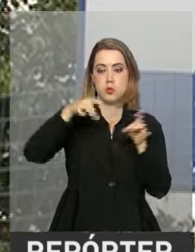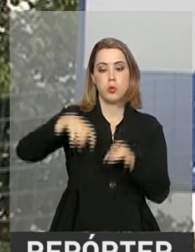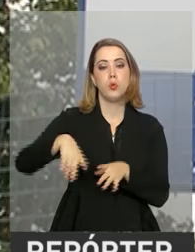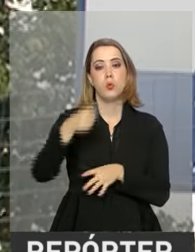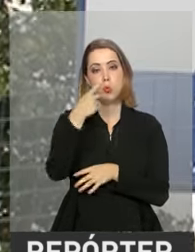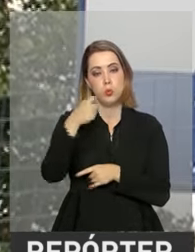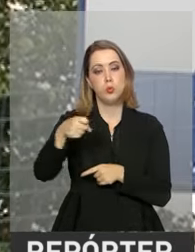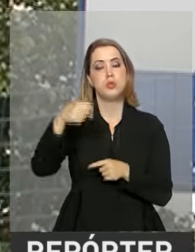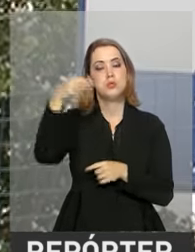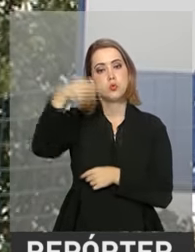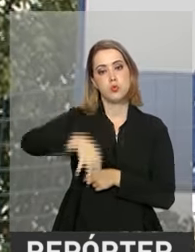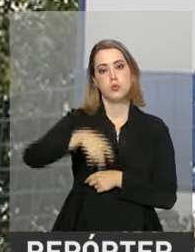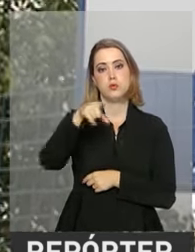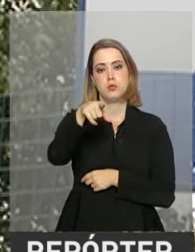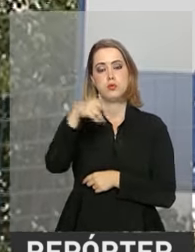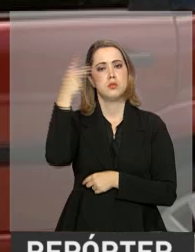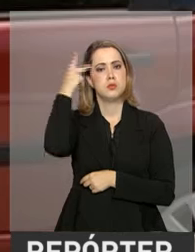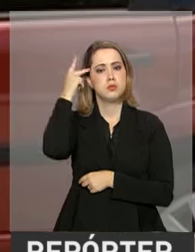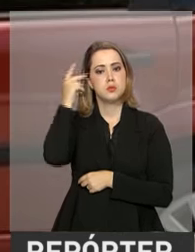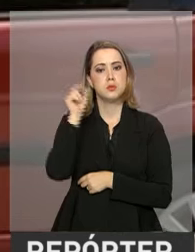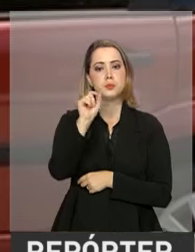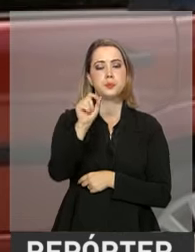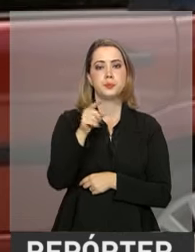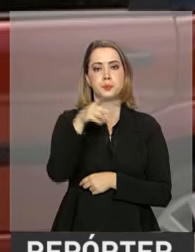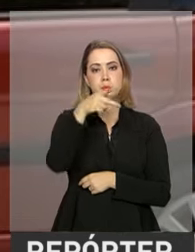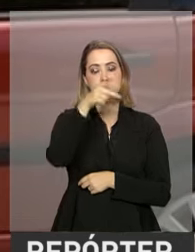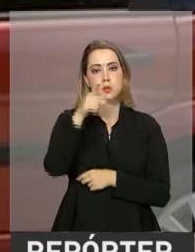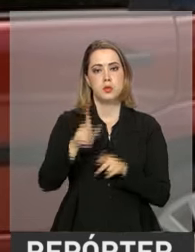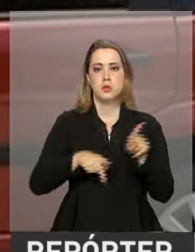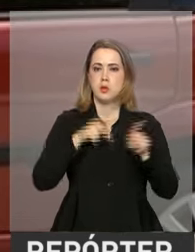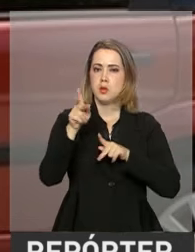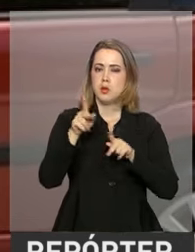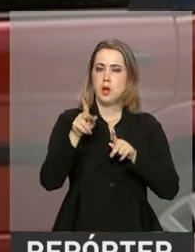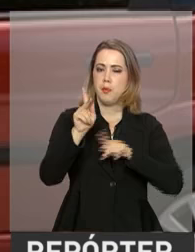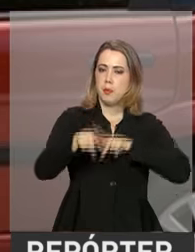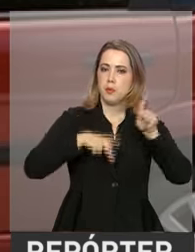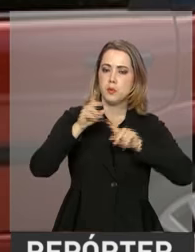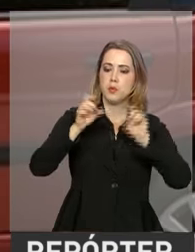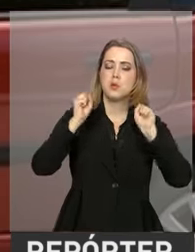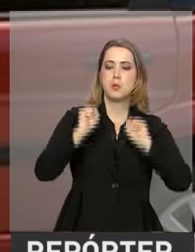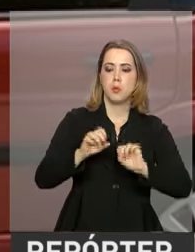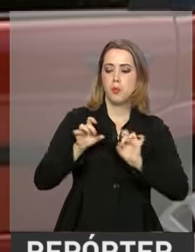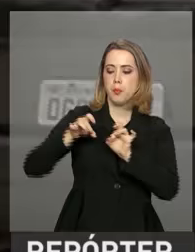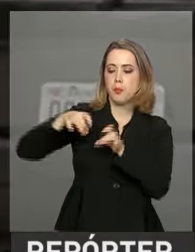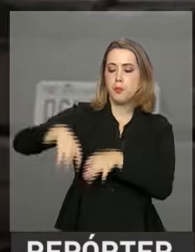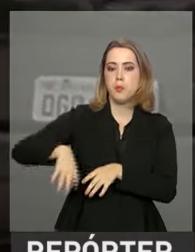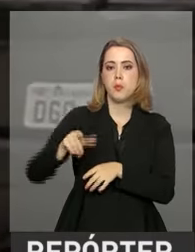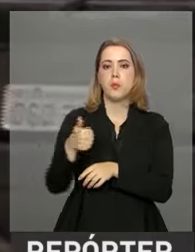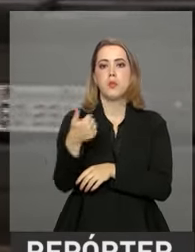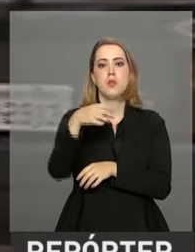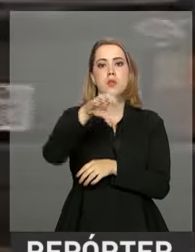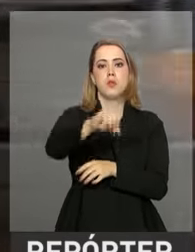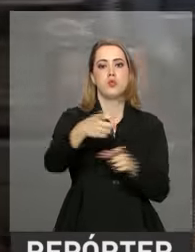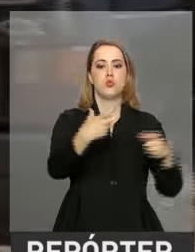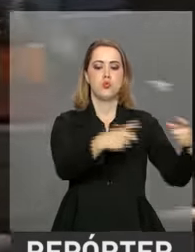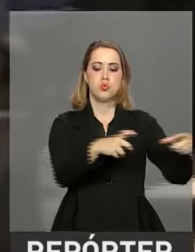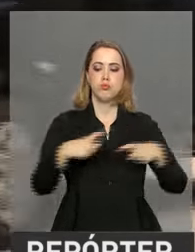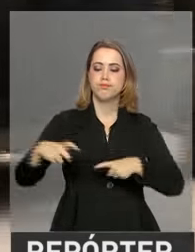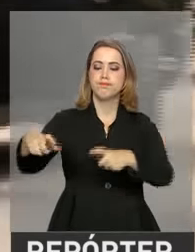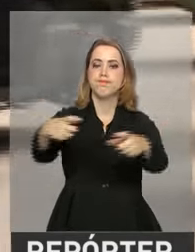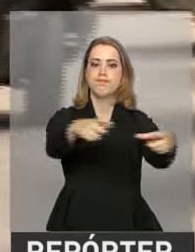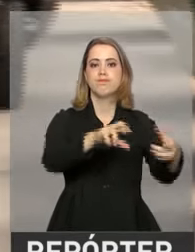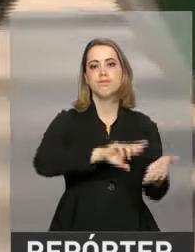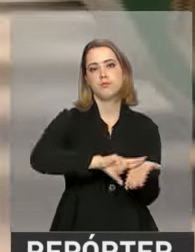em Santo André cidade da grande São Paulo moradores podem descartar resíduos sólidos em 19 Estações como